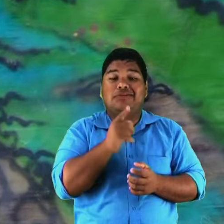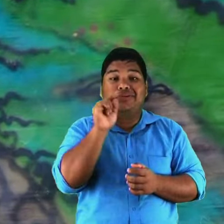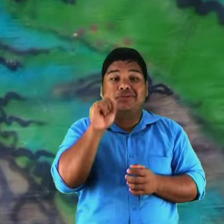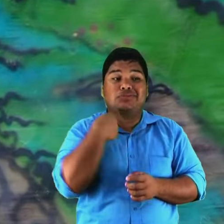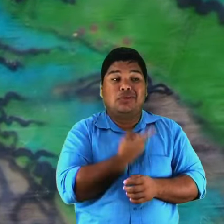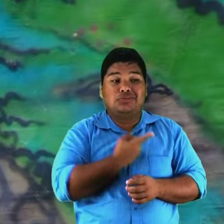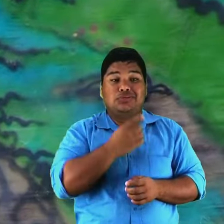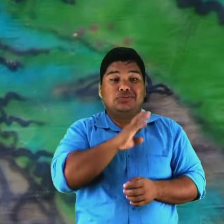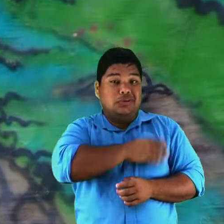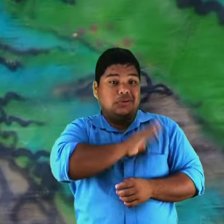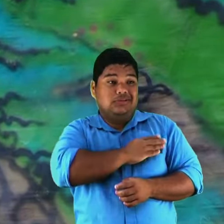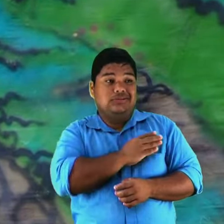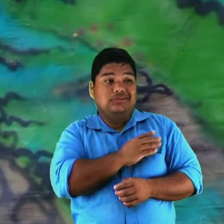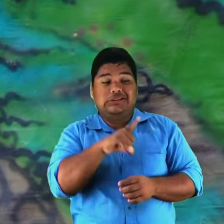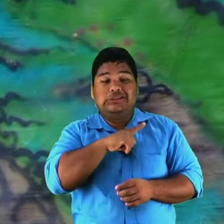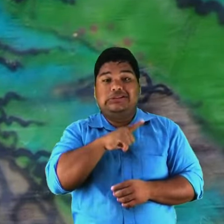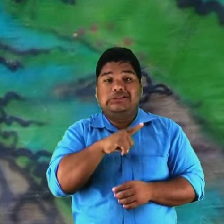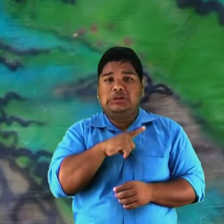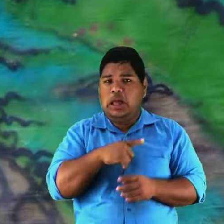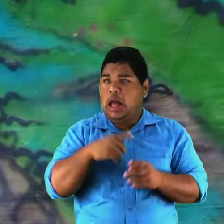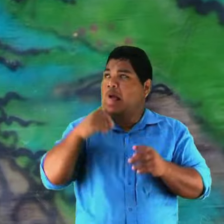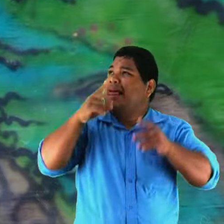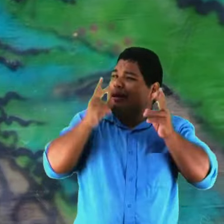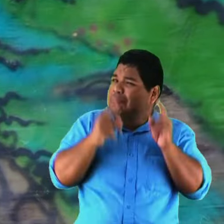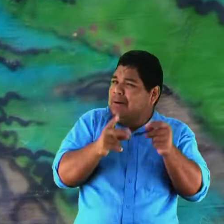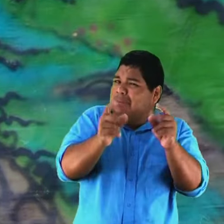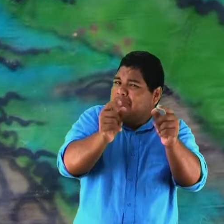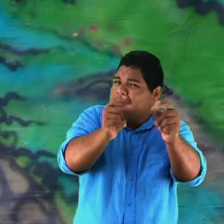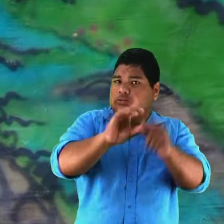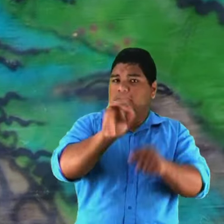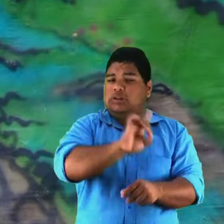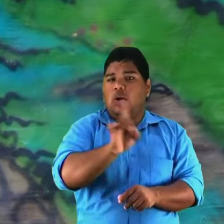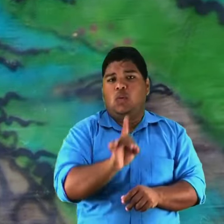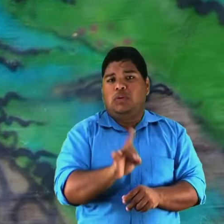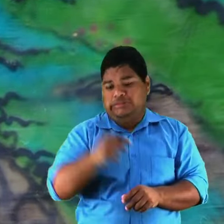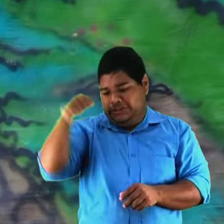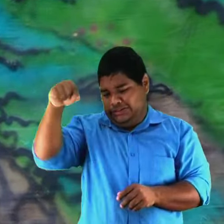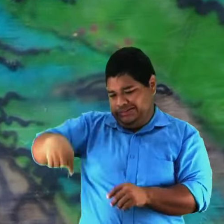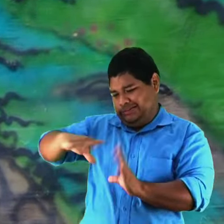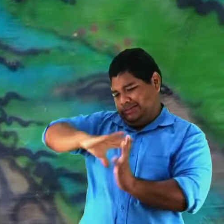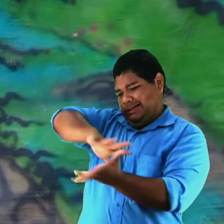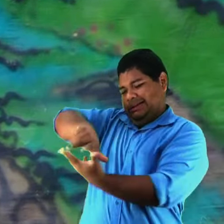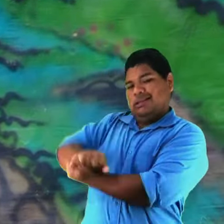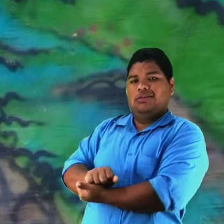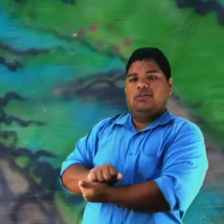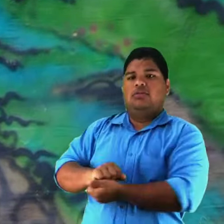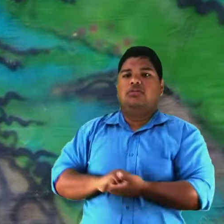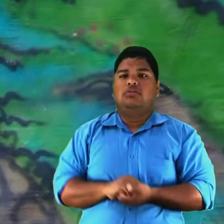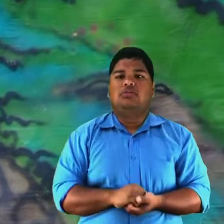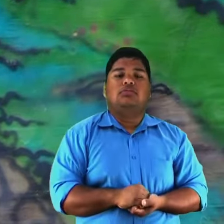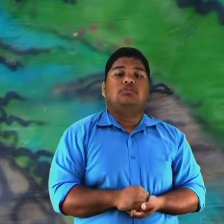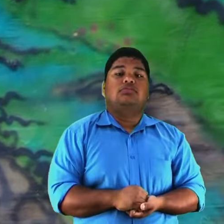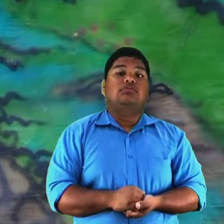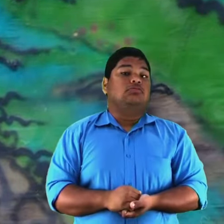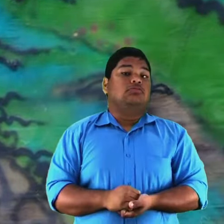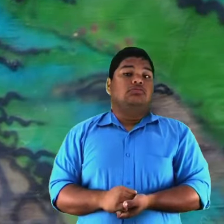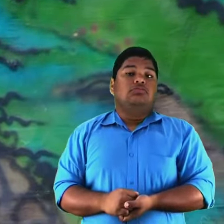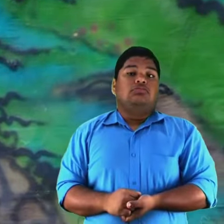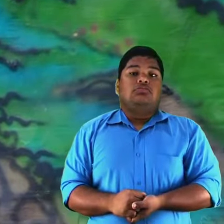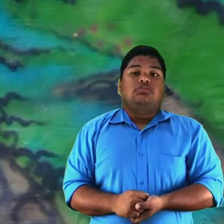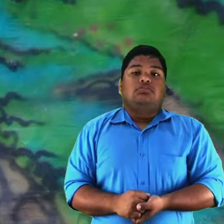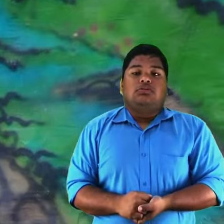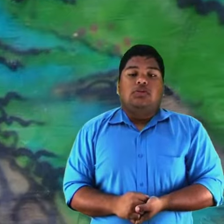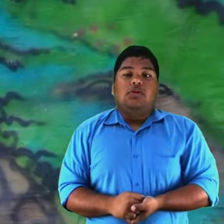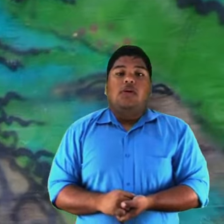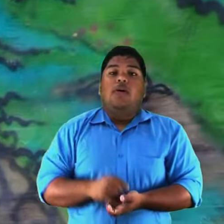corações devem estar naquilo que é eterno, não no que é terreno. E olha a